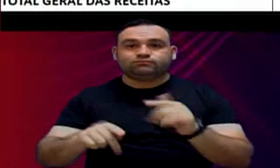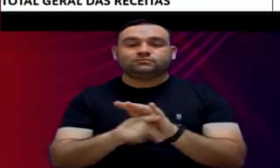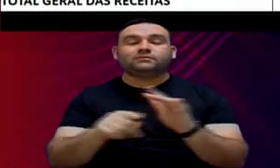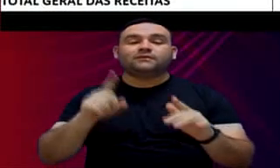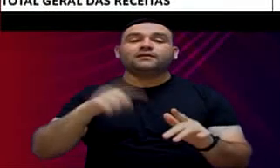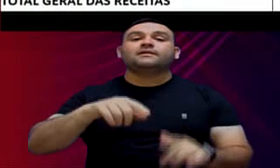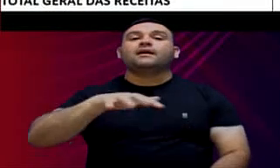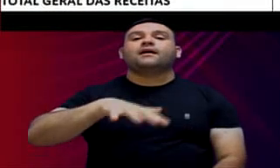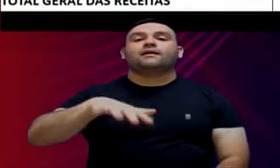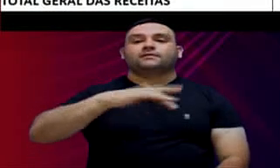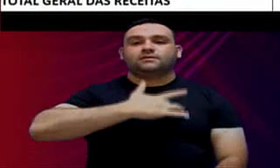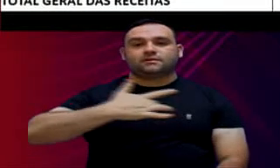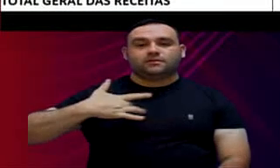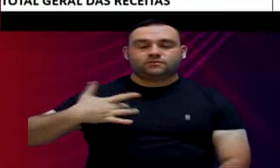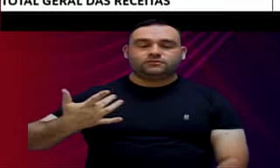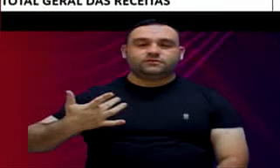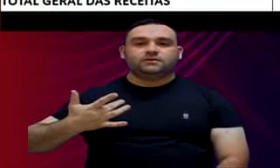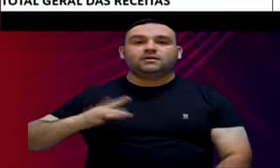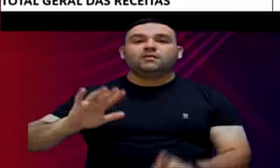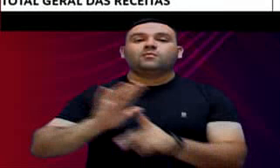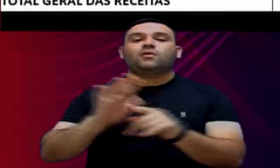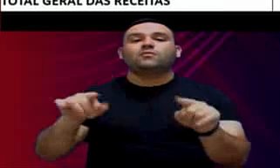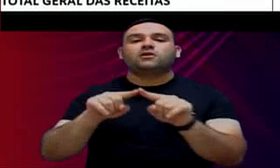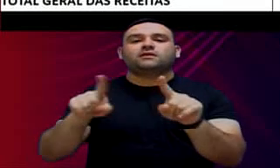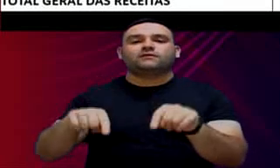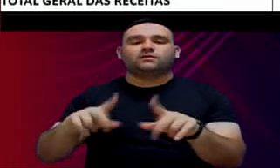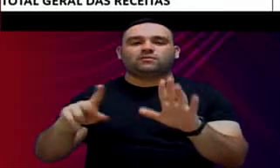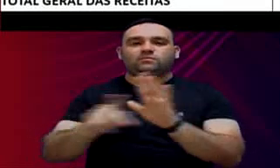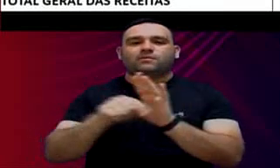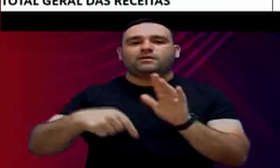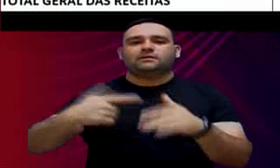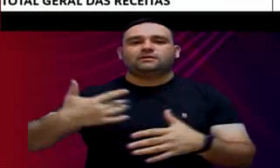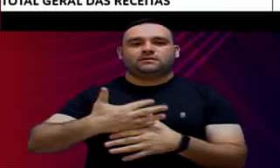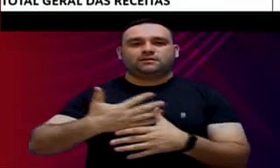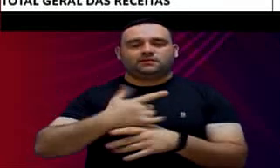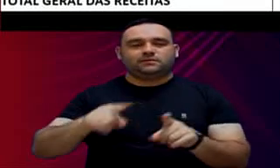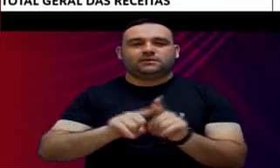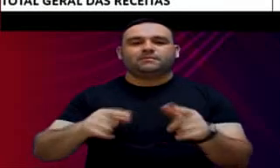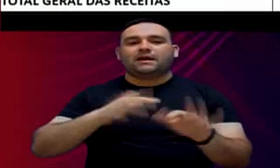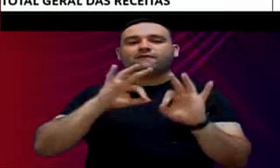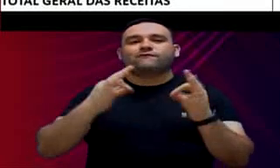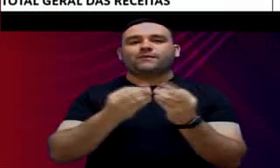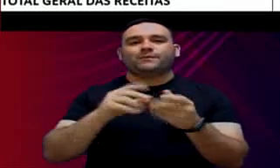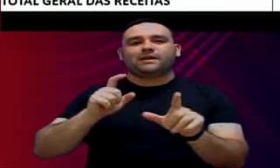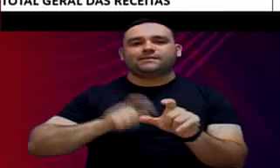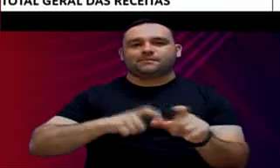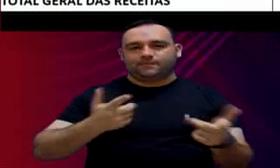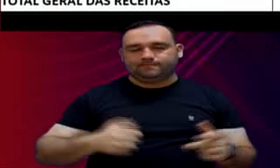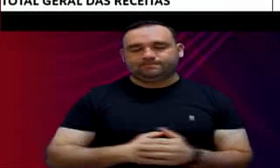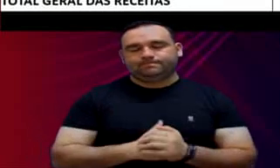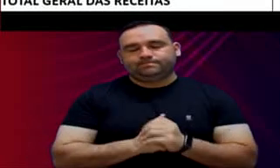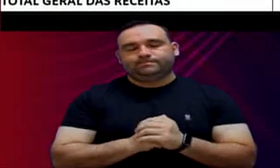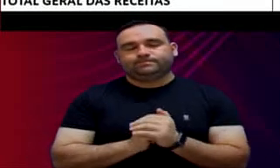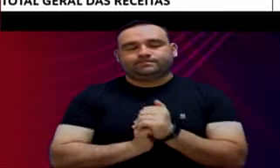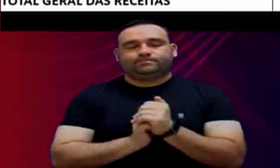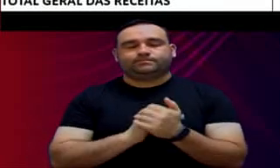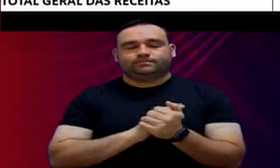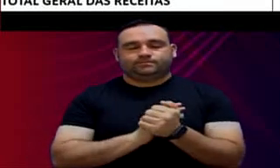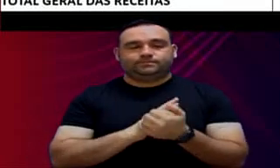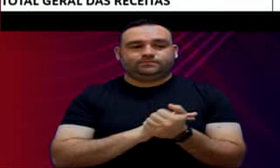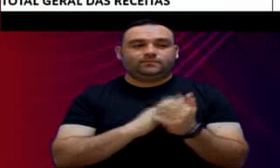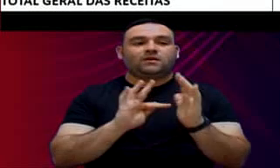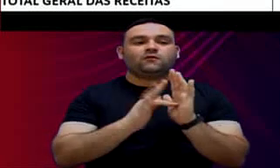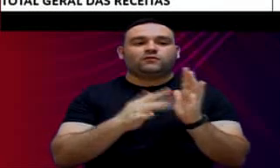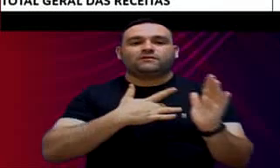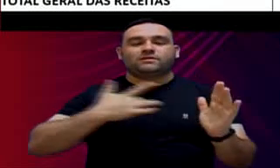que é a saúde do Servidor Público Municipal de Sorocaba e seus dependentes então aqui funciona